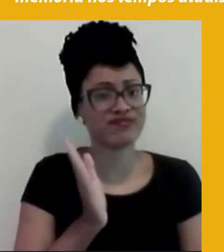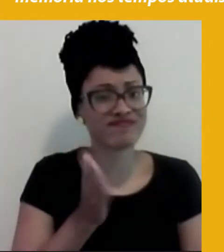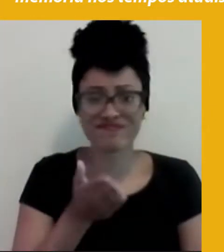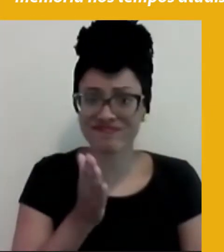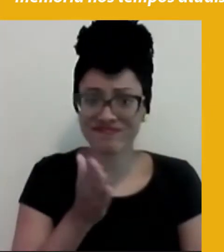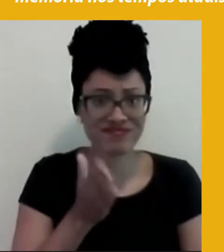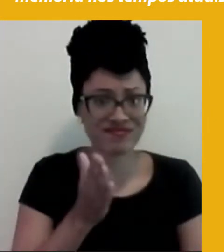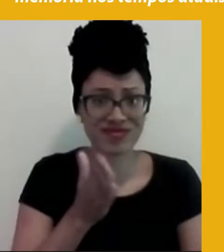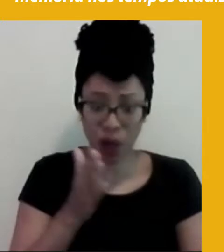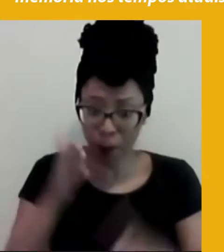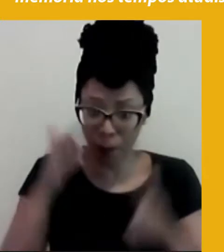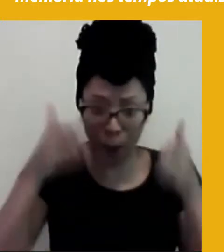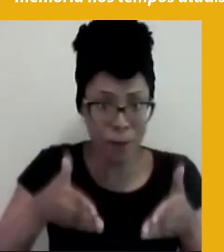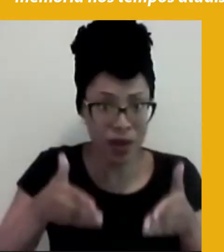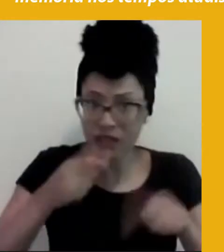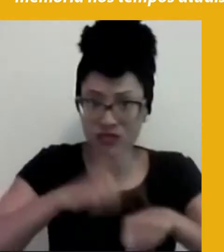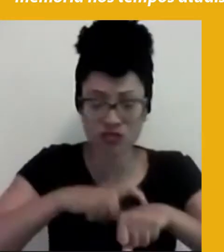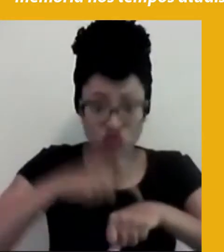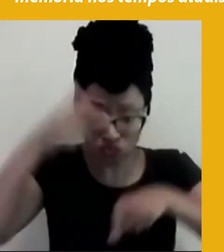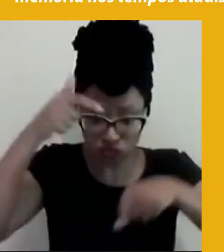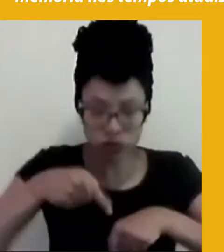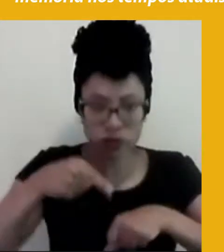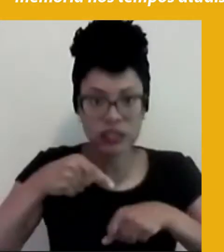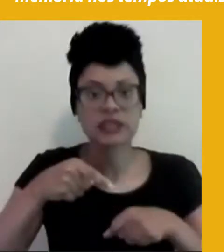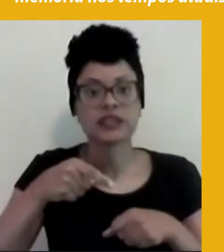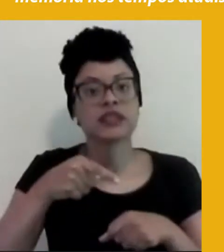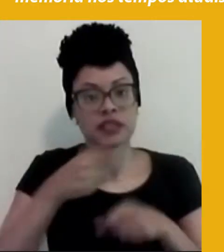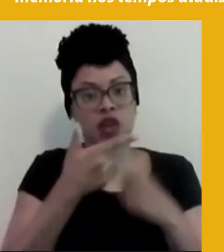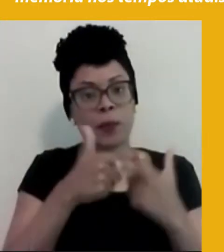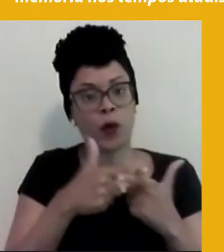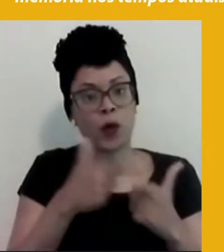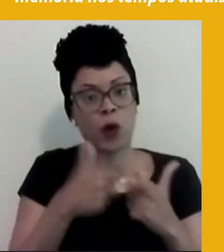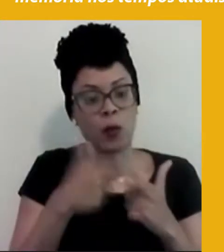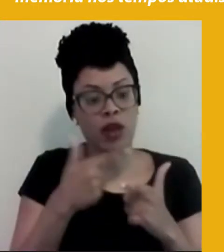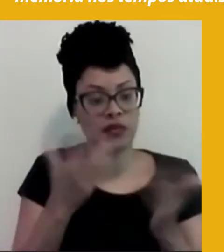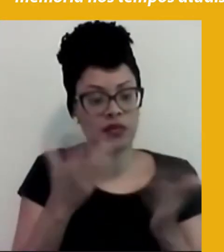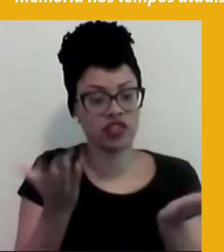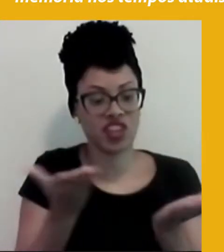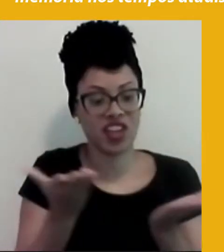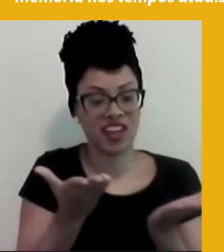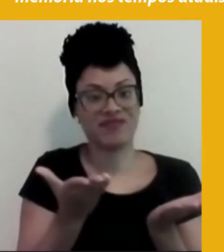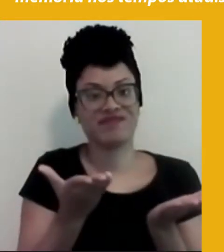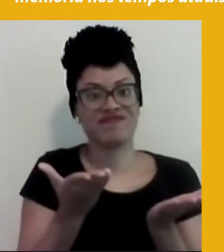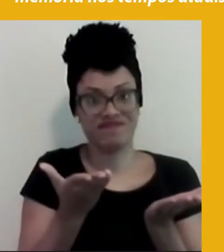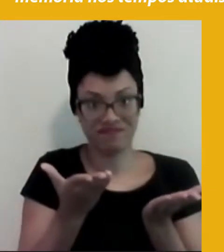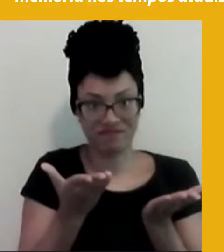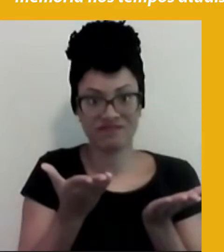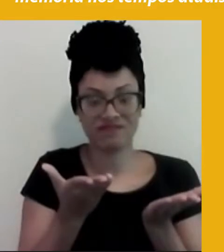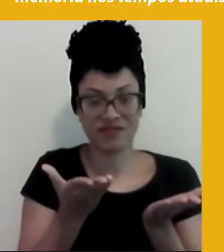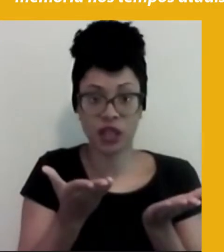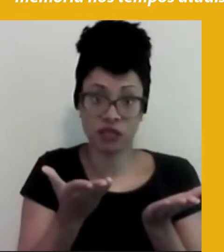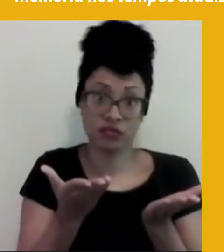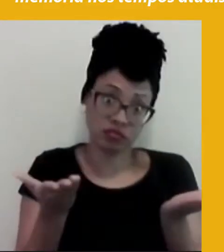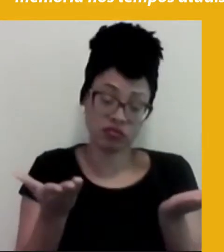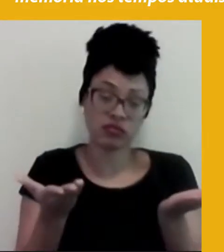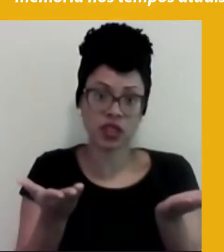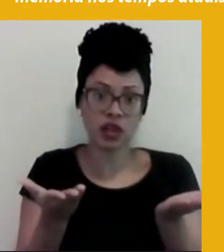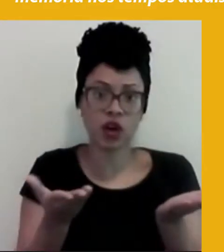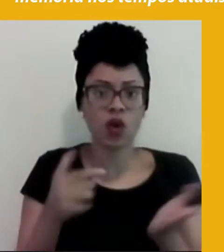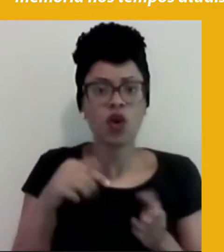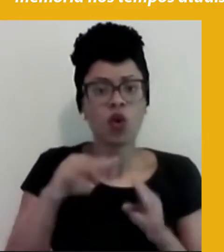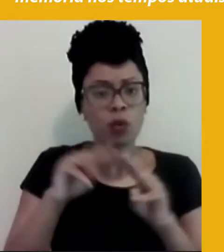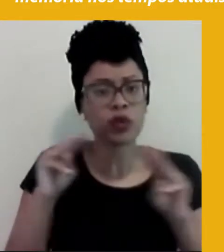vida. Os museus vinham num processo recentemente bastante interessante, né? E o Brasil,